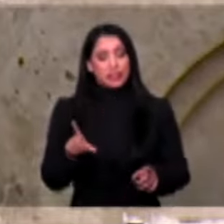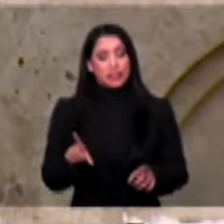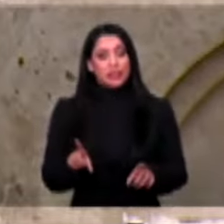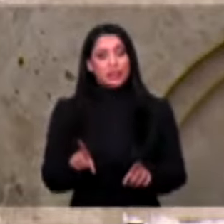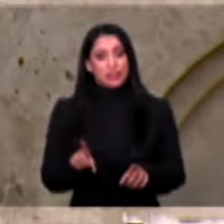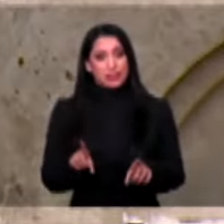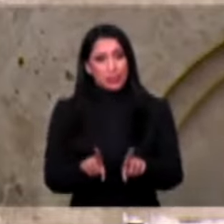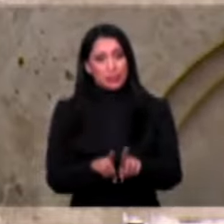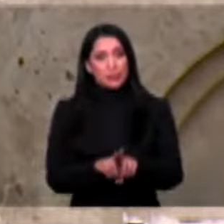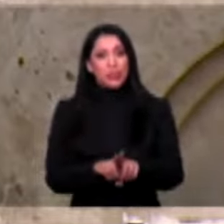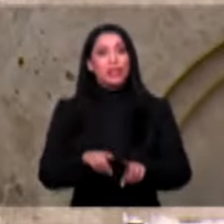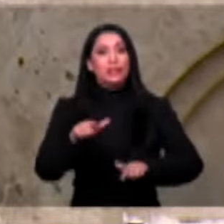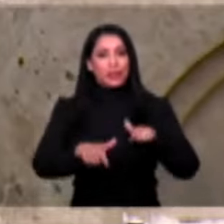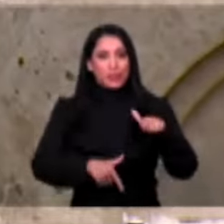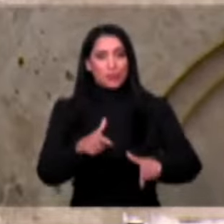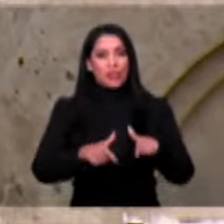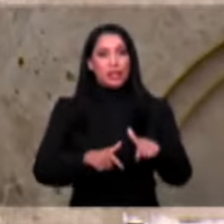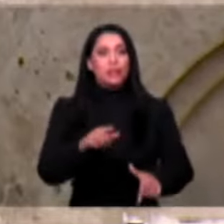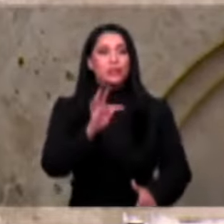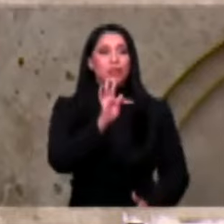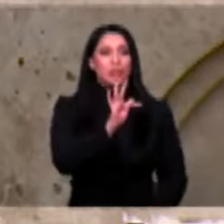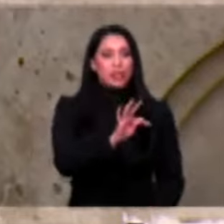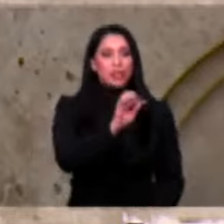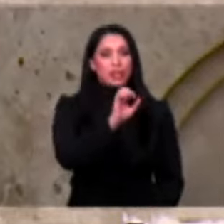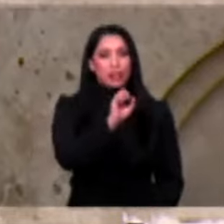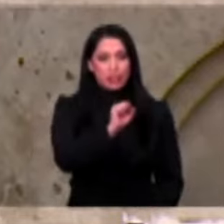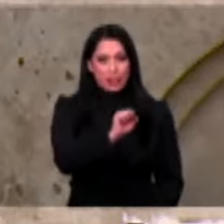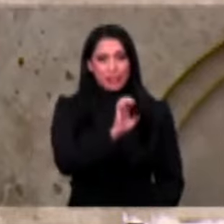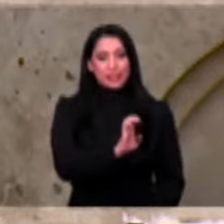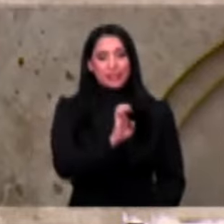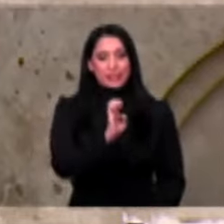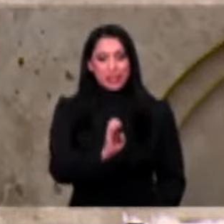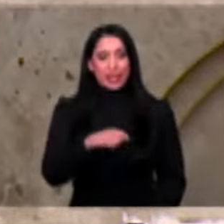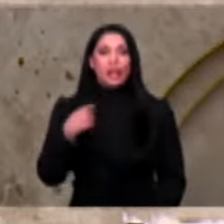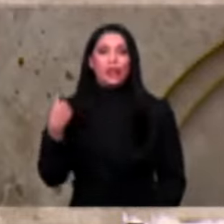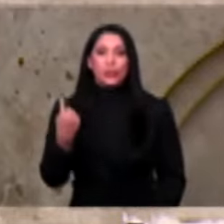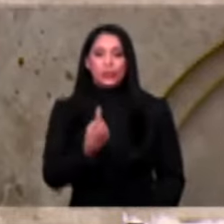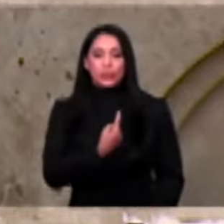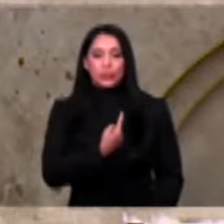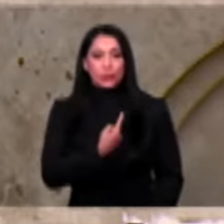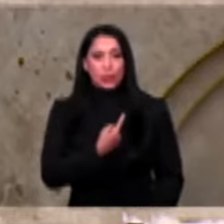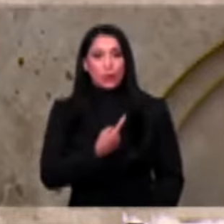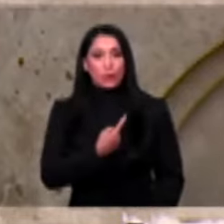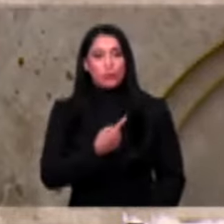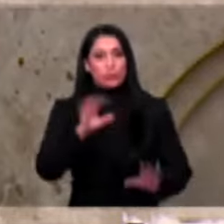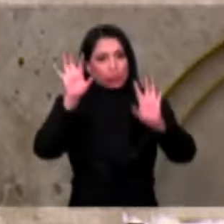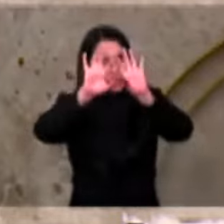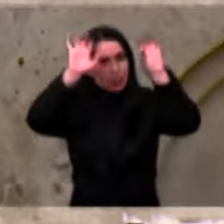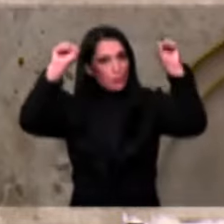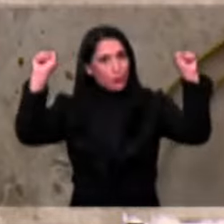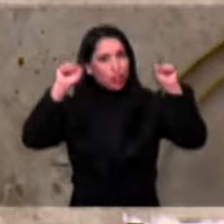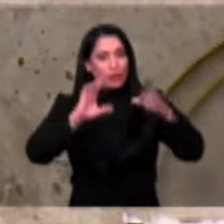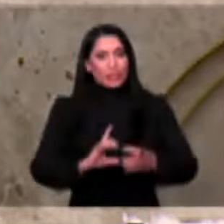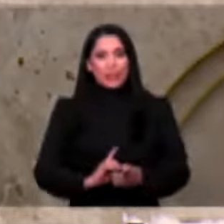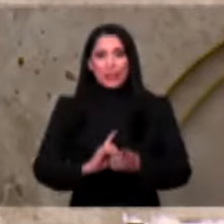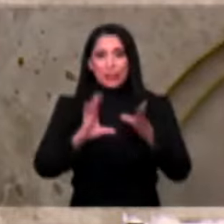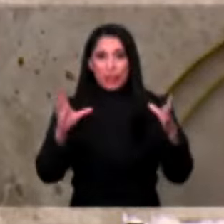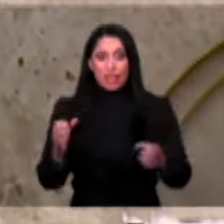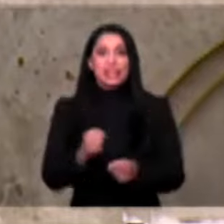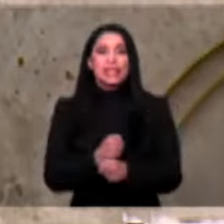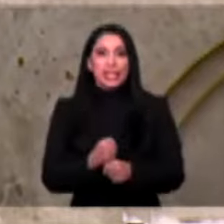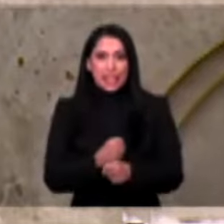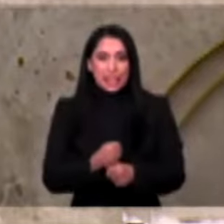pelo Tribunal Superior Eleitoral, o nosso Tribunal da Democracia, que neste ano